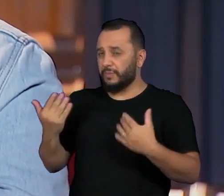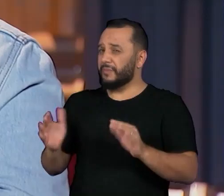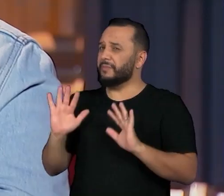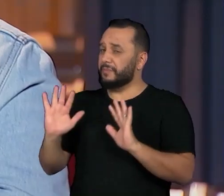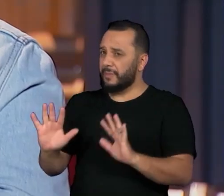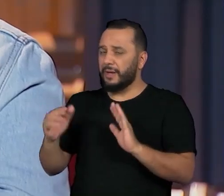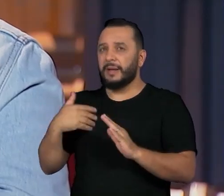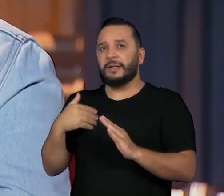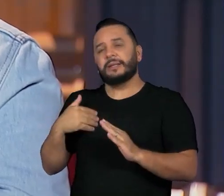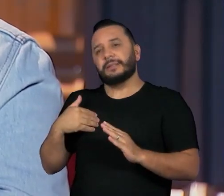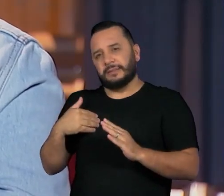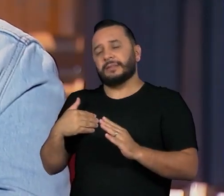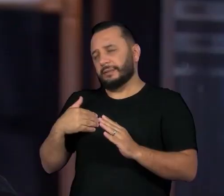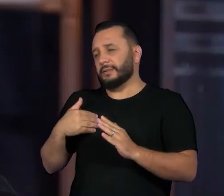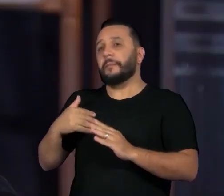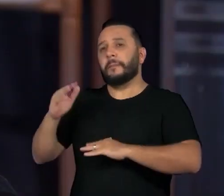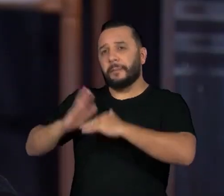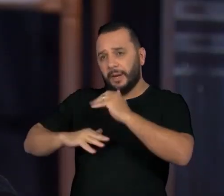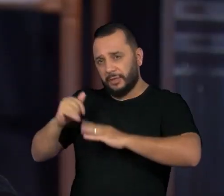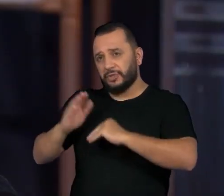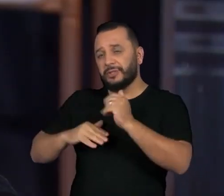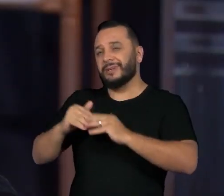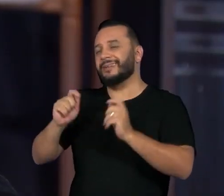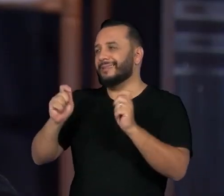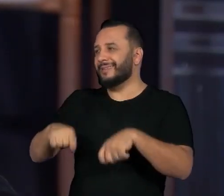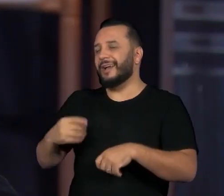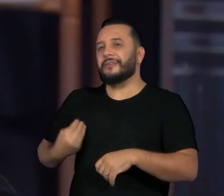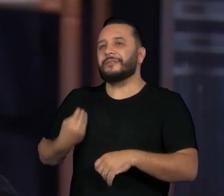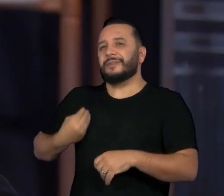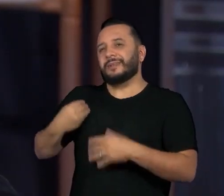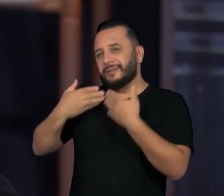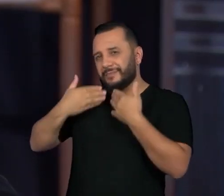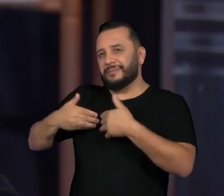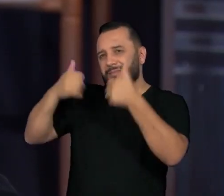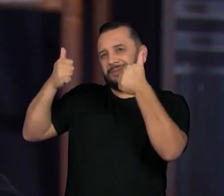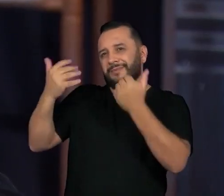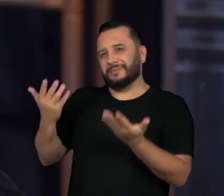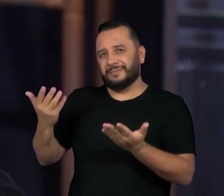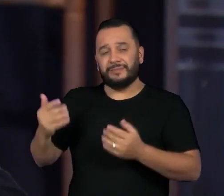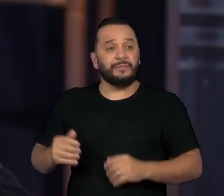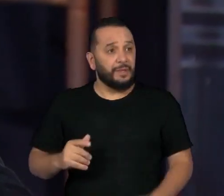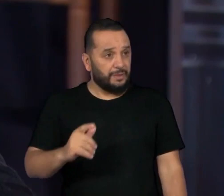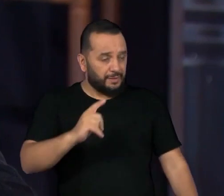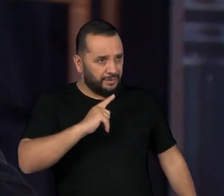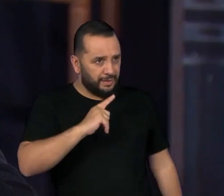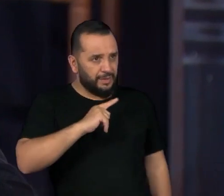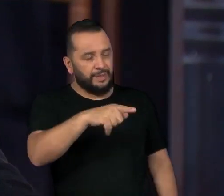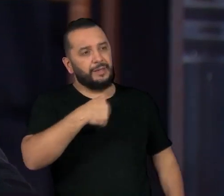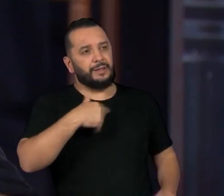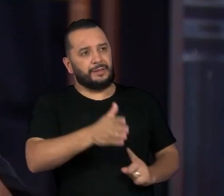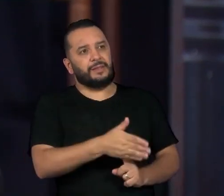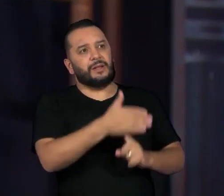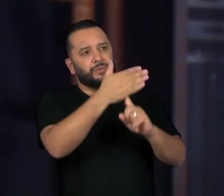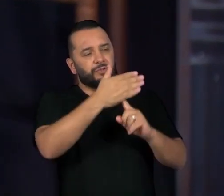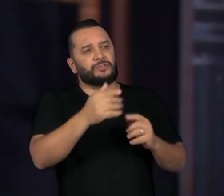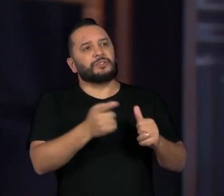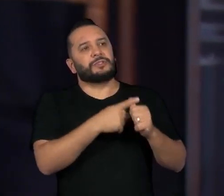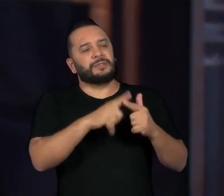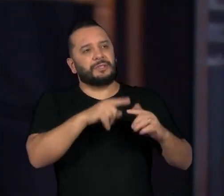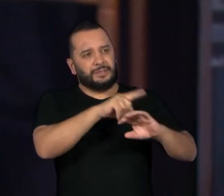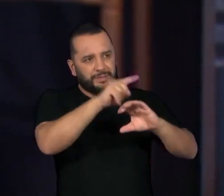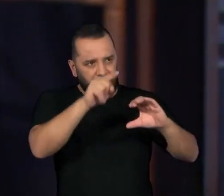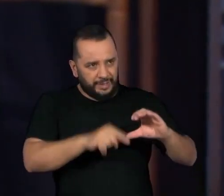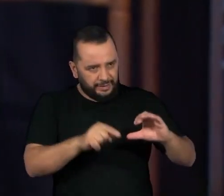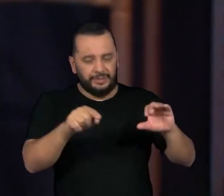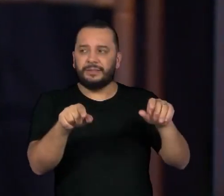aumenta o sentido na vida você tem acesso à tecnologia ciência de ponta e ainda dá